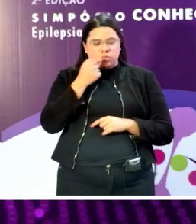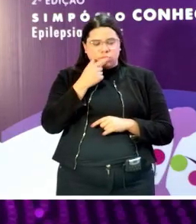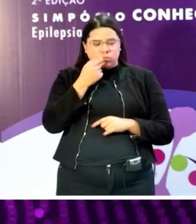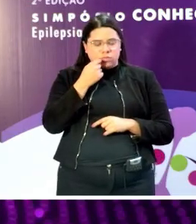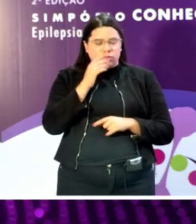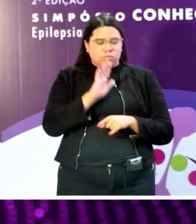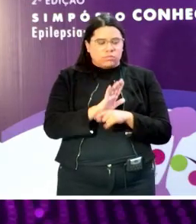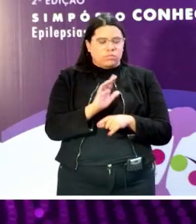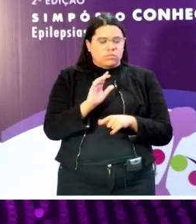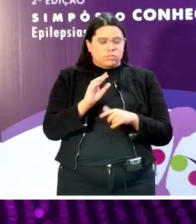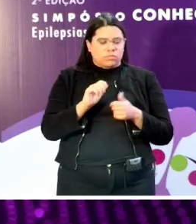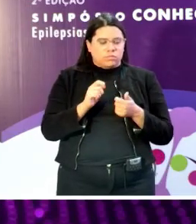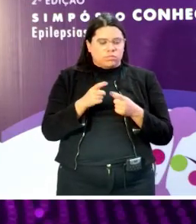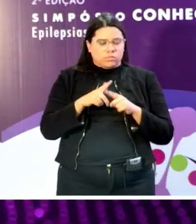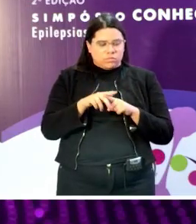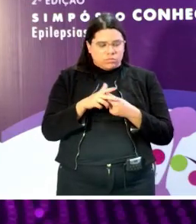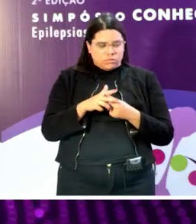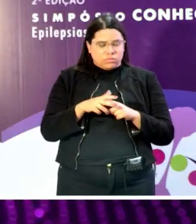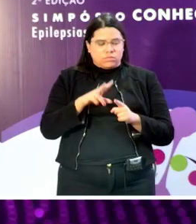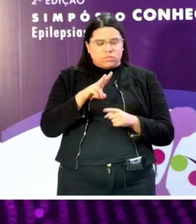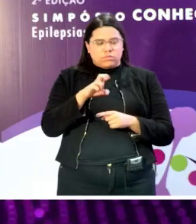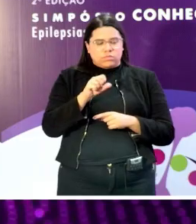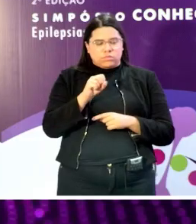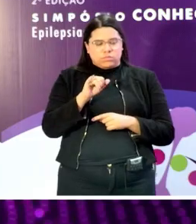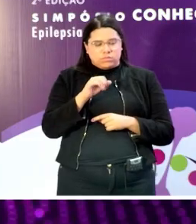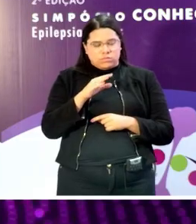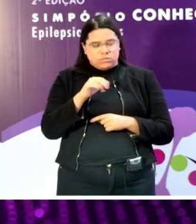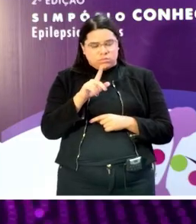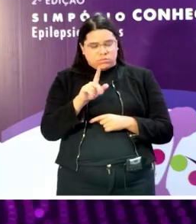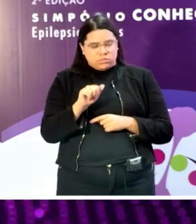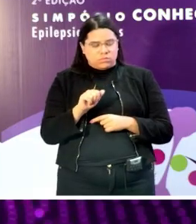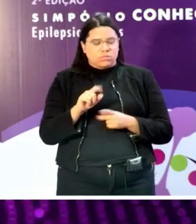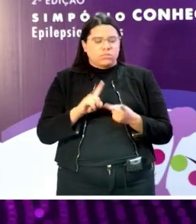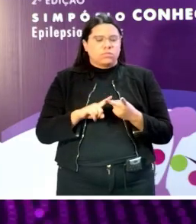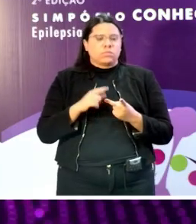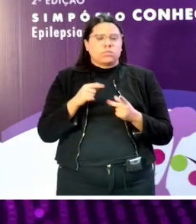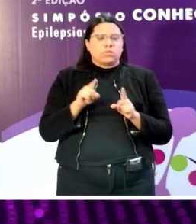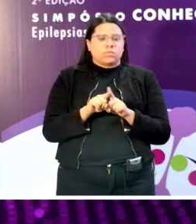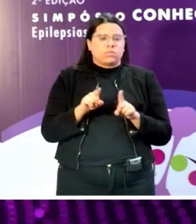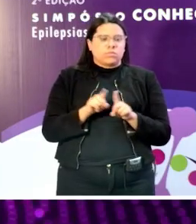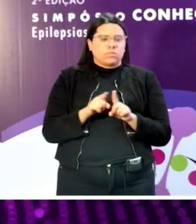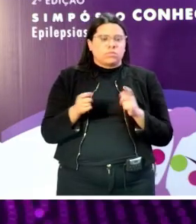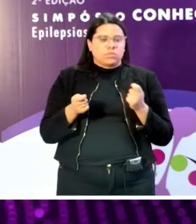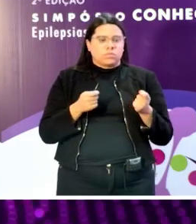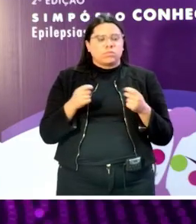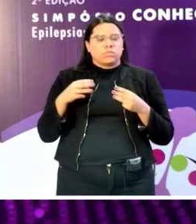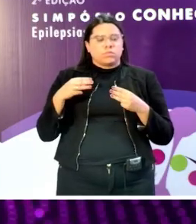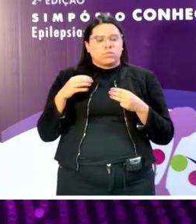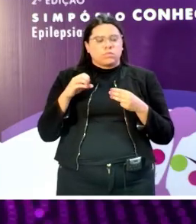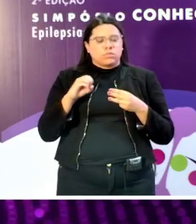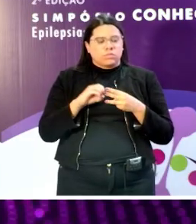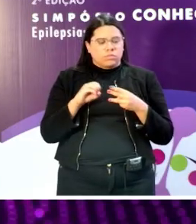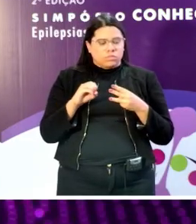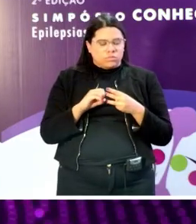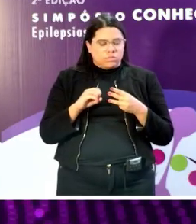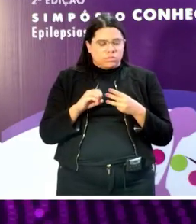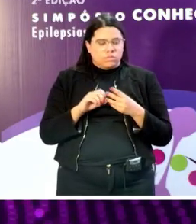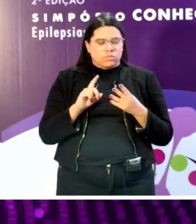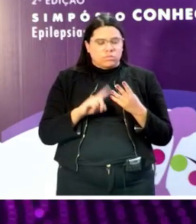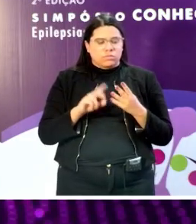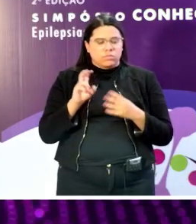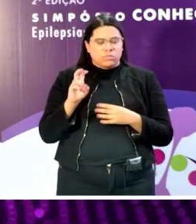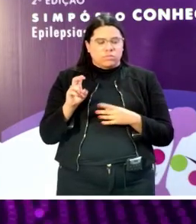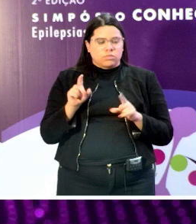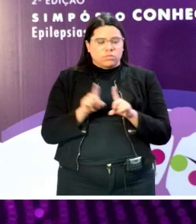na recaptação, podem mexer na vesícula e podem mexer nos receptores da célula pós-sináptica. O quinto